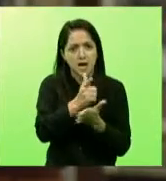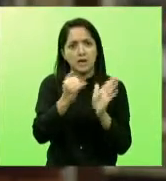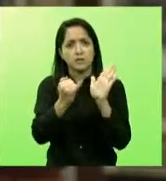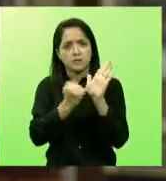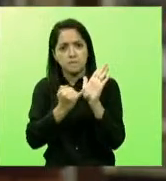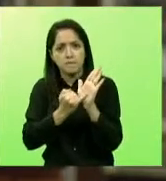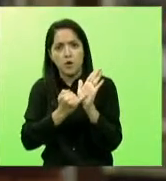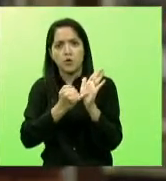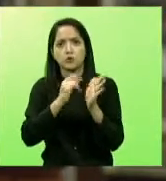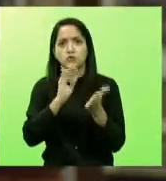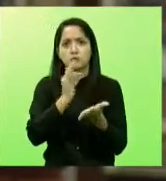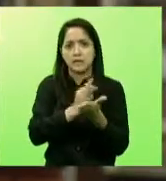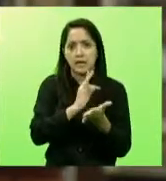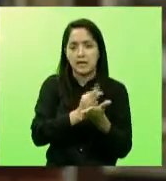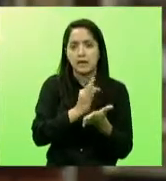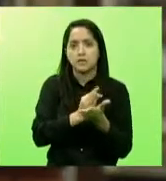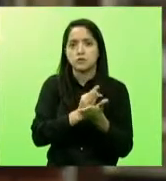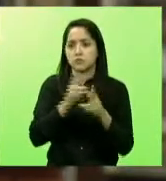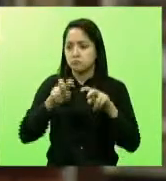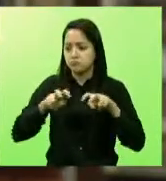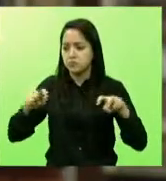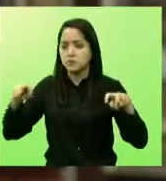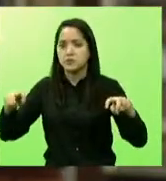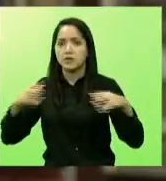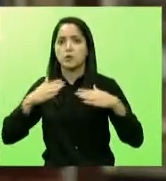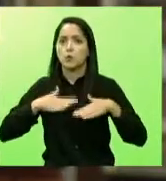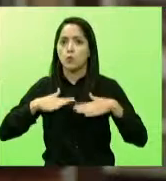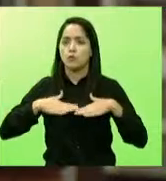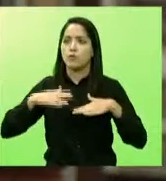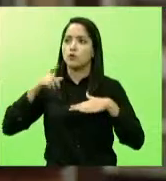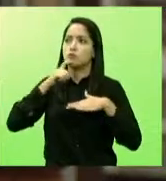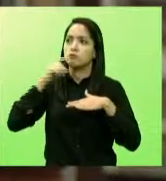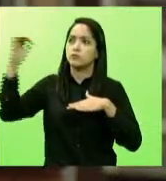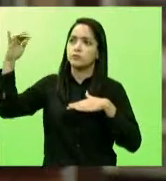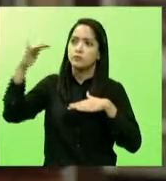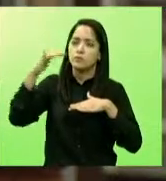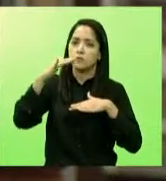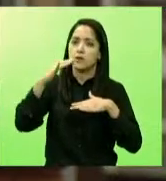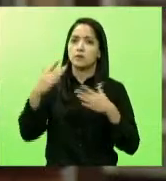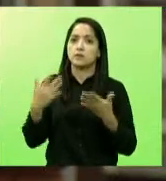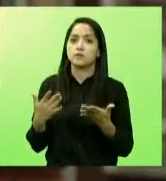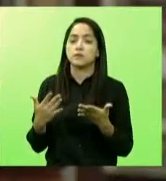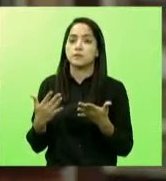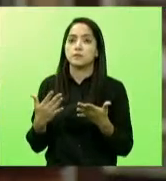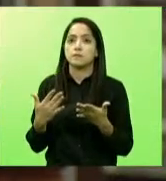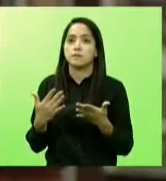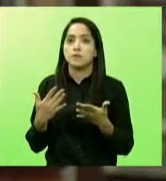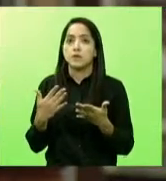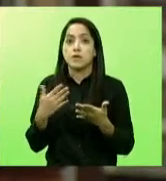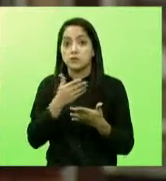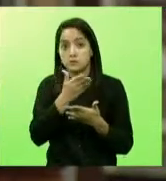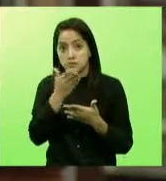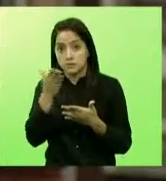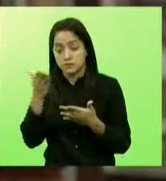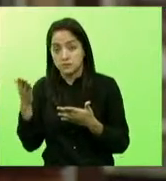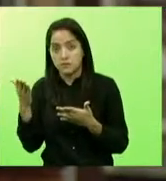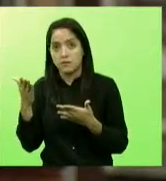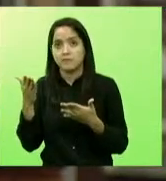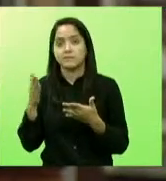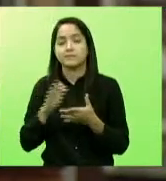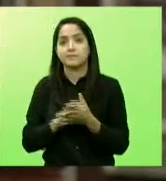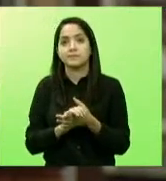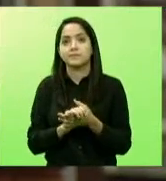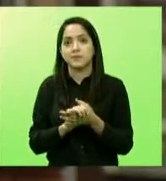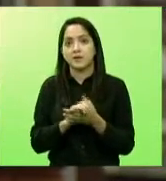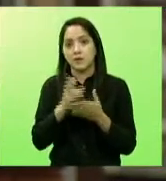para que cada um de nós, que estamos hoje sentadinhos aqui no conforto do ar-condicionado, e só para poder abrir aspas, né,